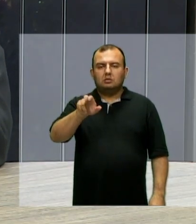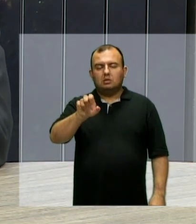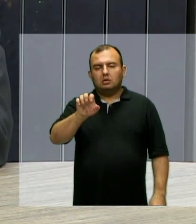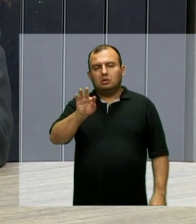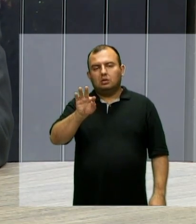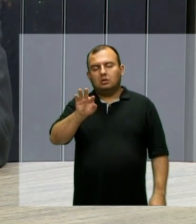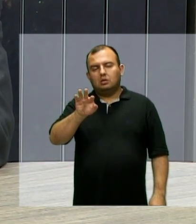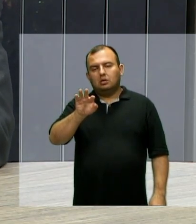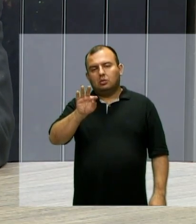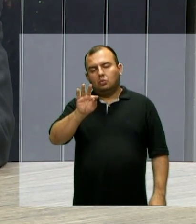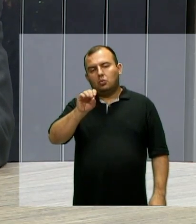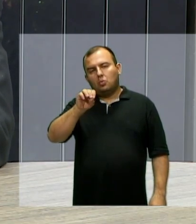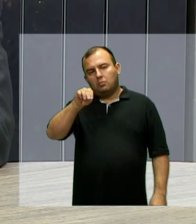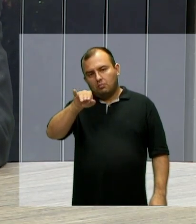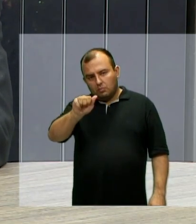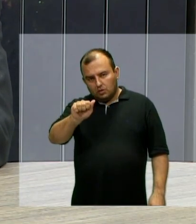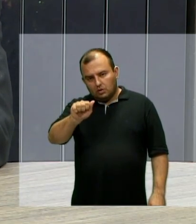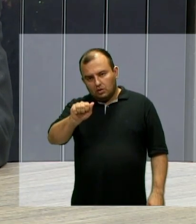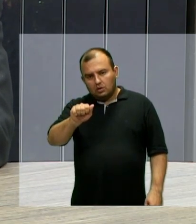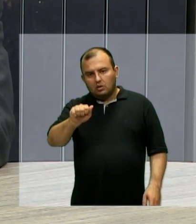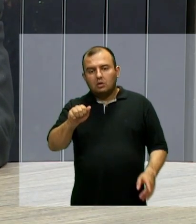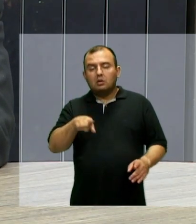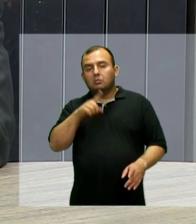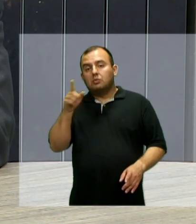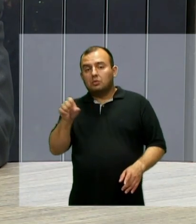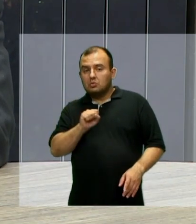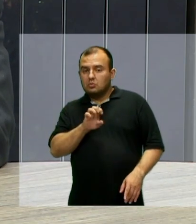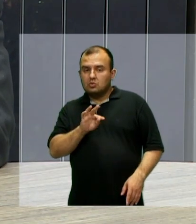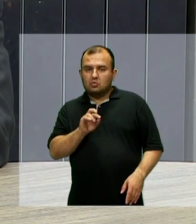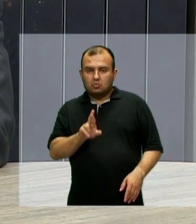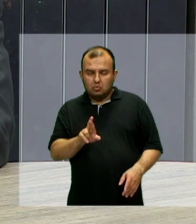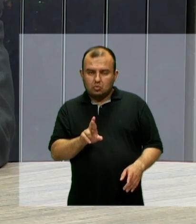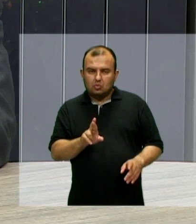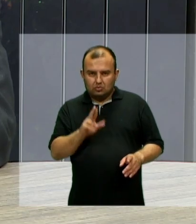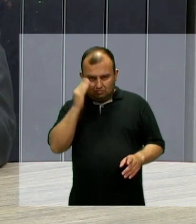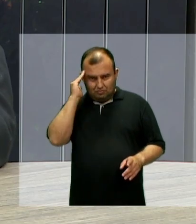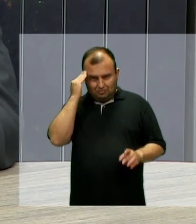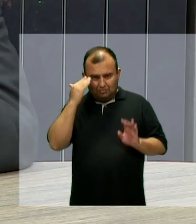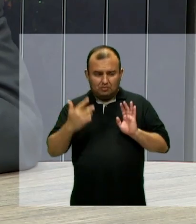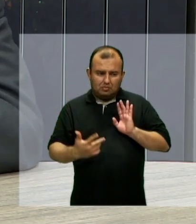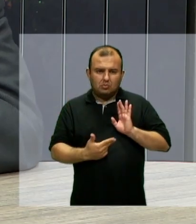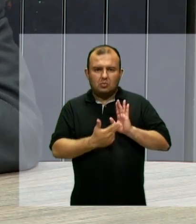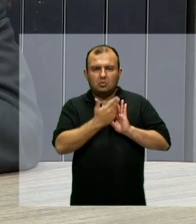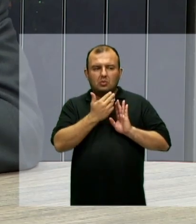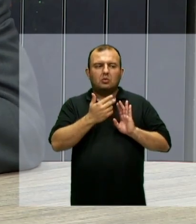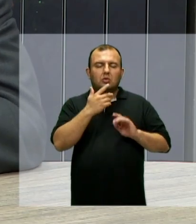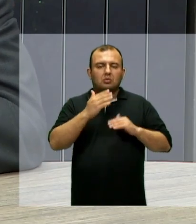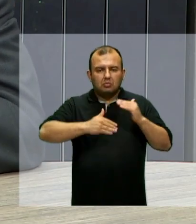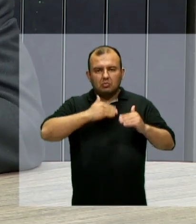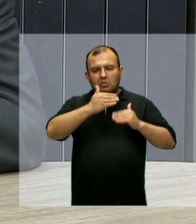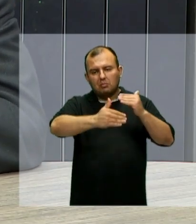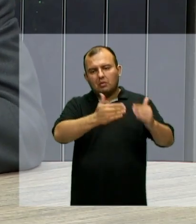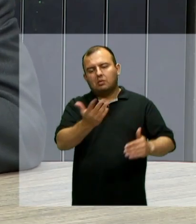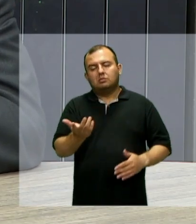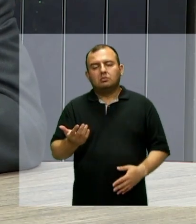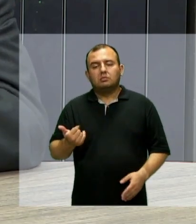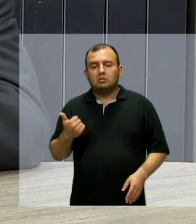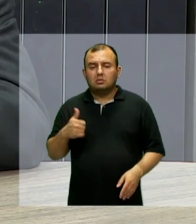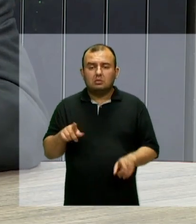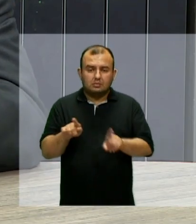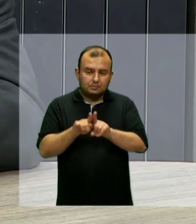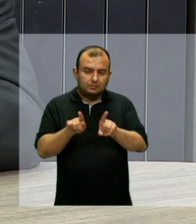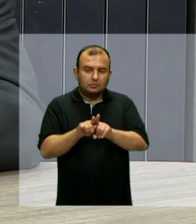setor. Né? Se você, às vezes, ia fazer um setor, você pode fazer só uma tumorectomia. Né? E, além